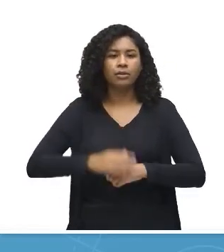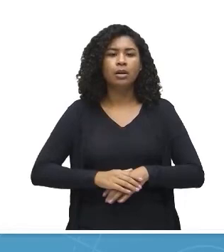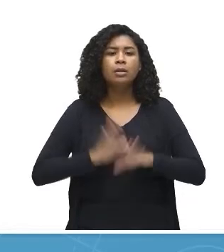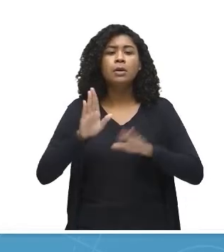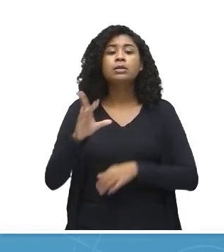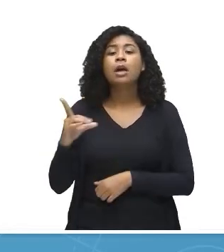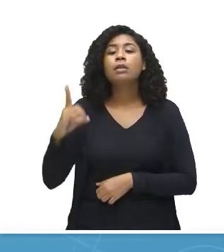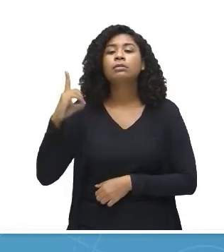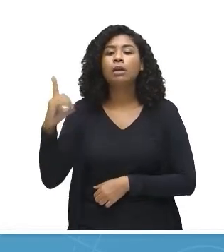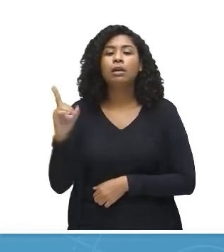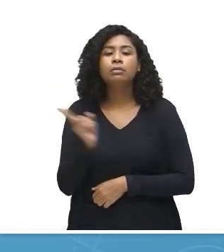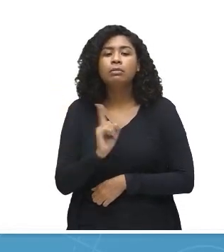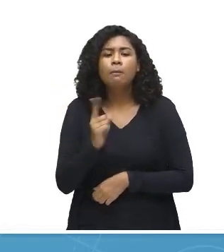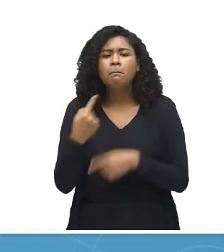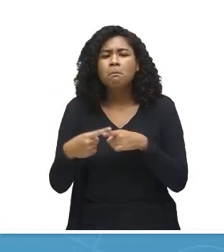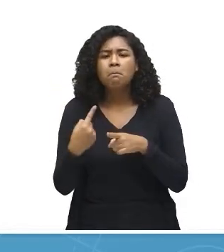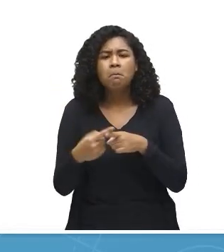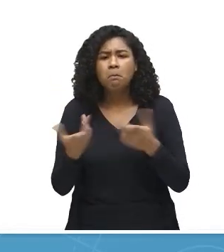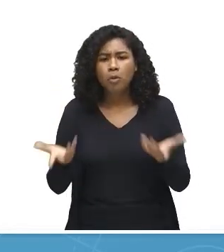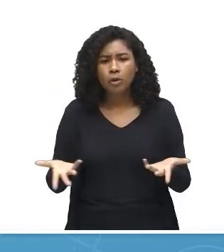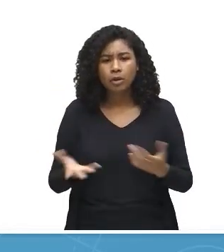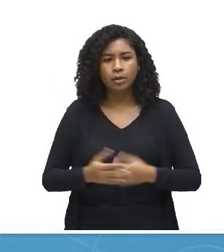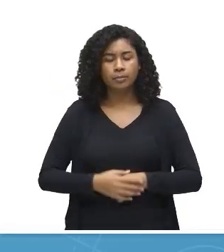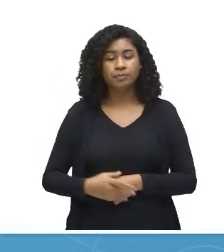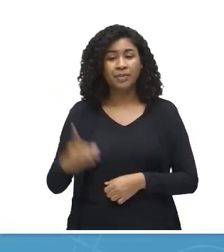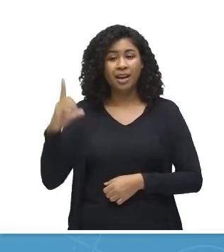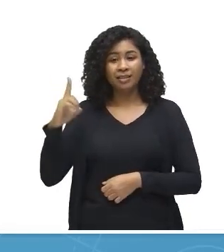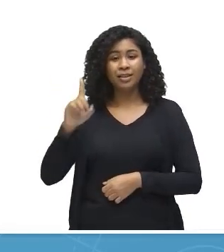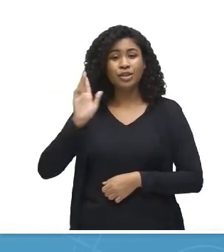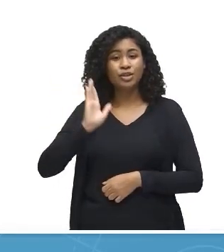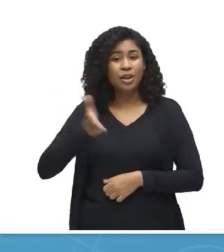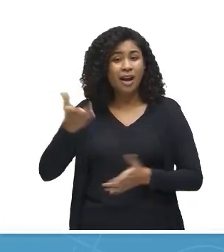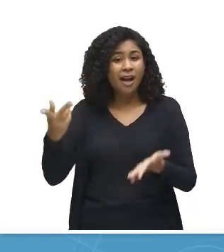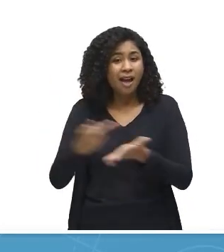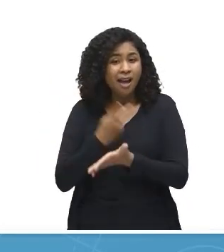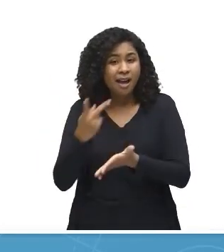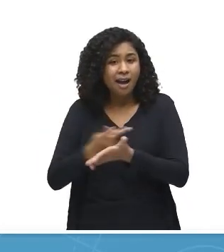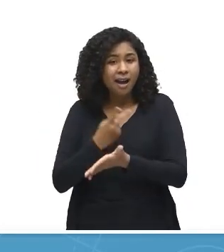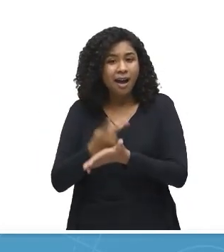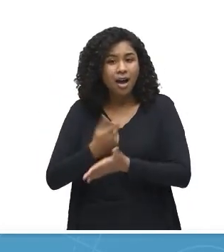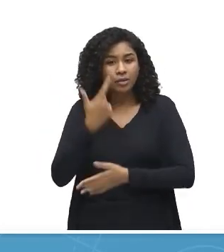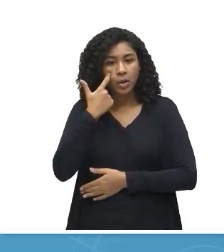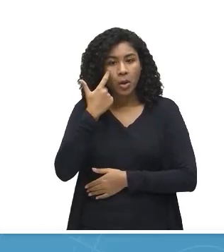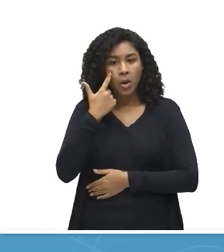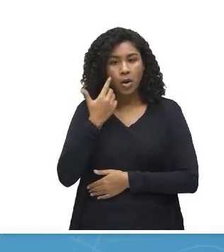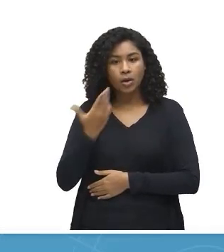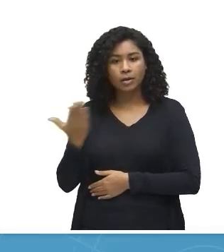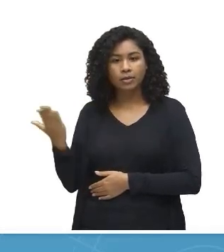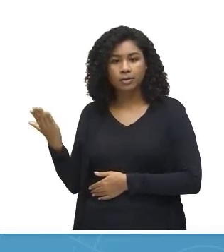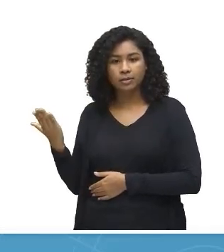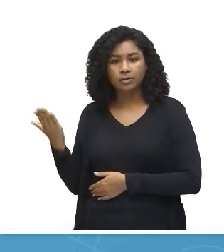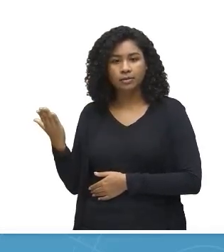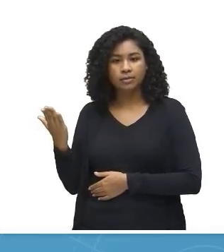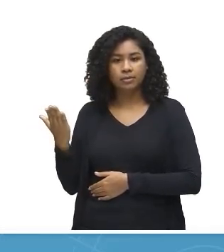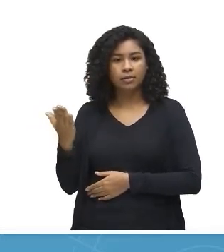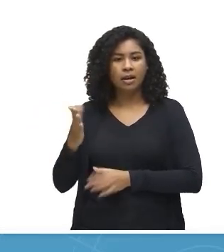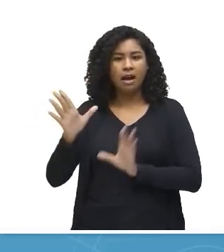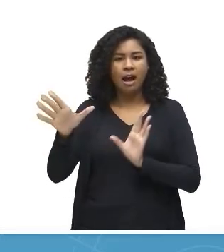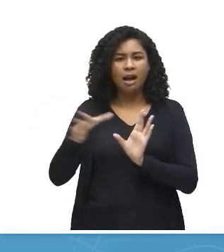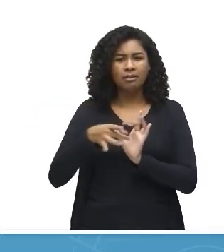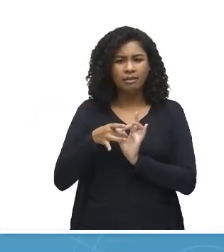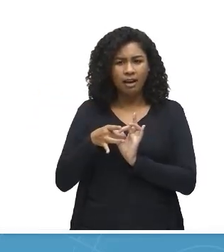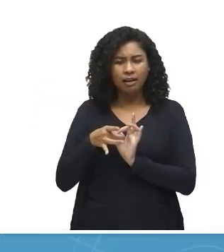professora? Porque a D, ela já traz o erro não na primeira parte, mas na segunda, onde ela fala aliados,